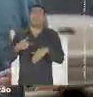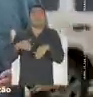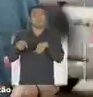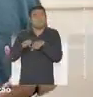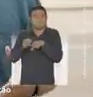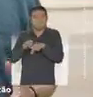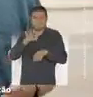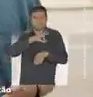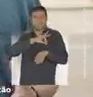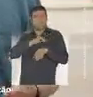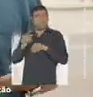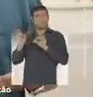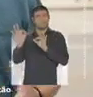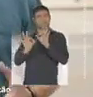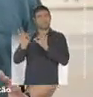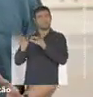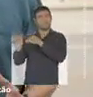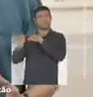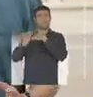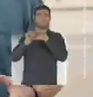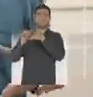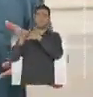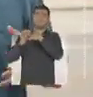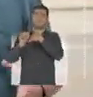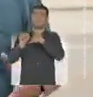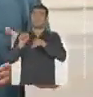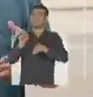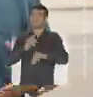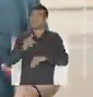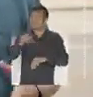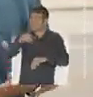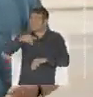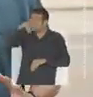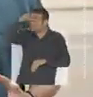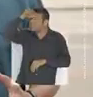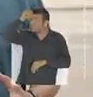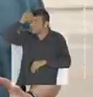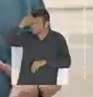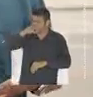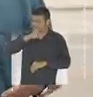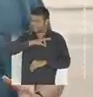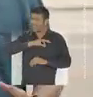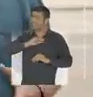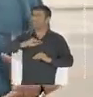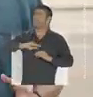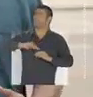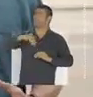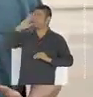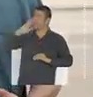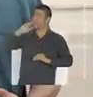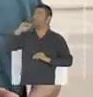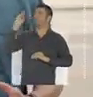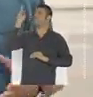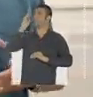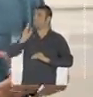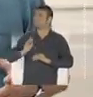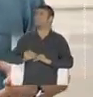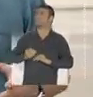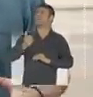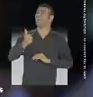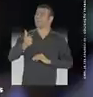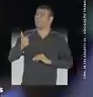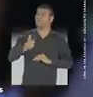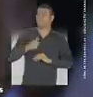mestrado. Também fiz o plano de cargos e salários da educação e nossos professores e professoras têm um dos maiores salários